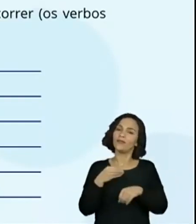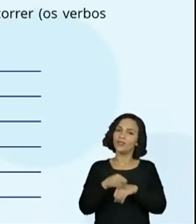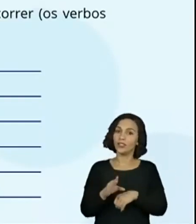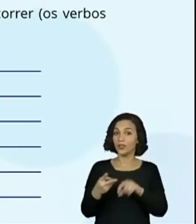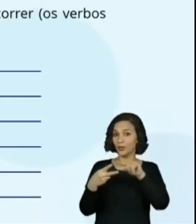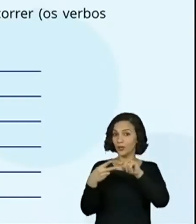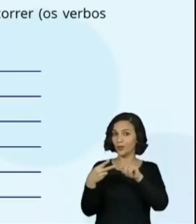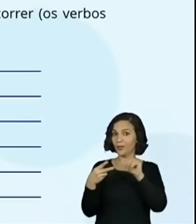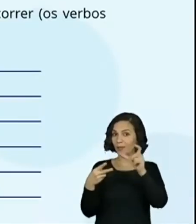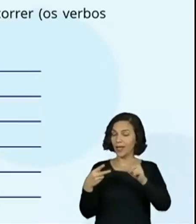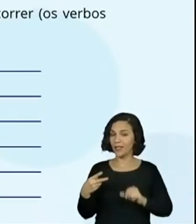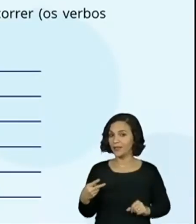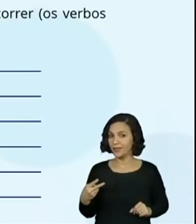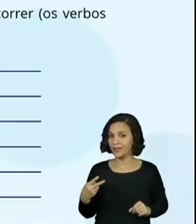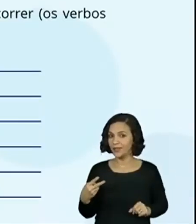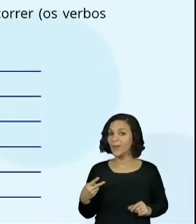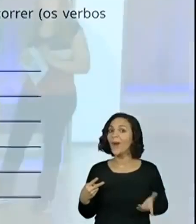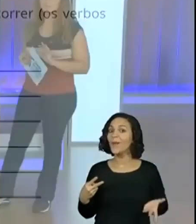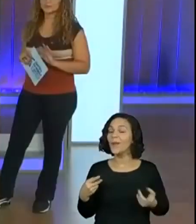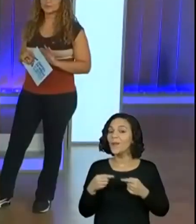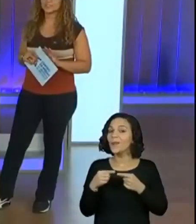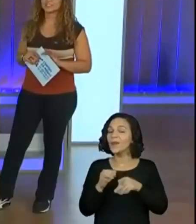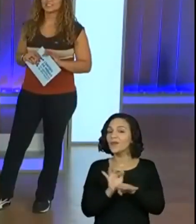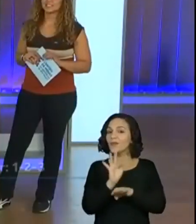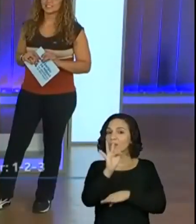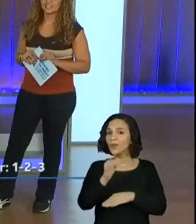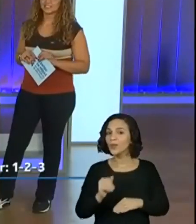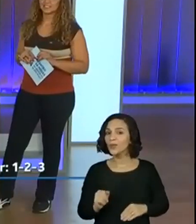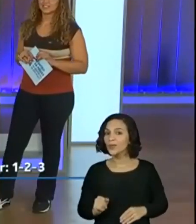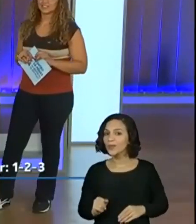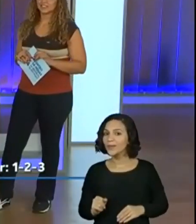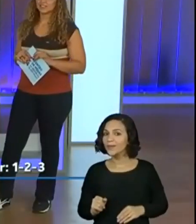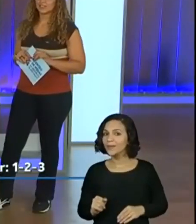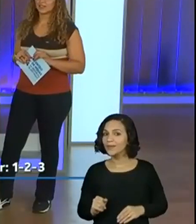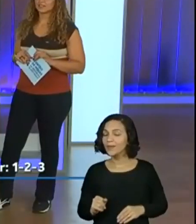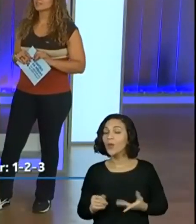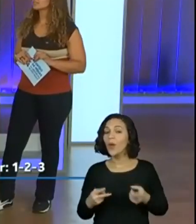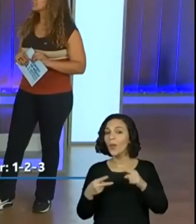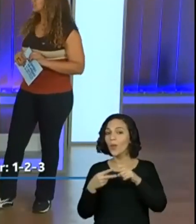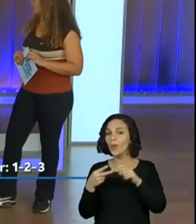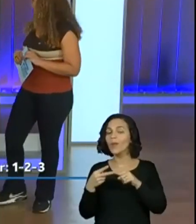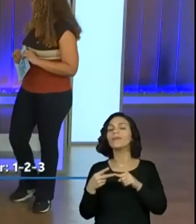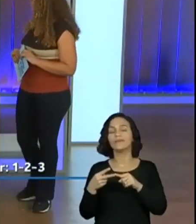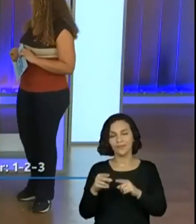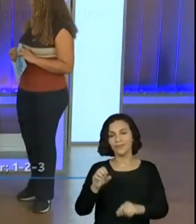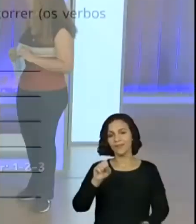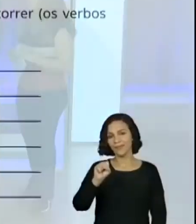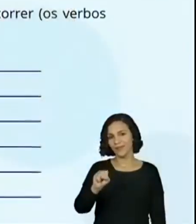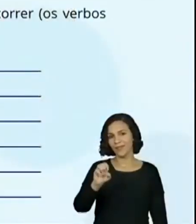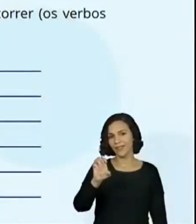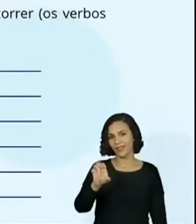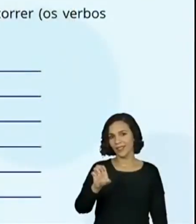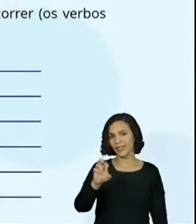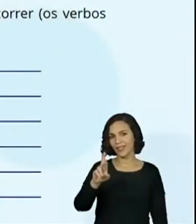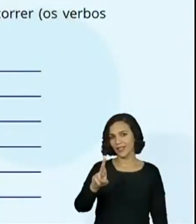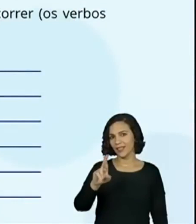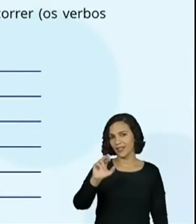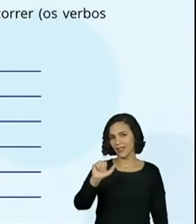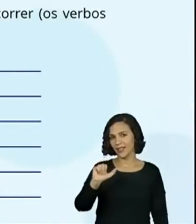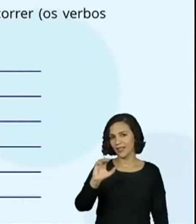Tinham duas, né? Tinham duas, sim, não é? Fácil. Tinham duas. Quais eram? Ah lá, serão. Isso. Muito